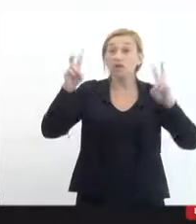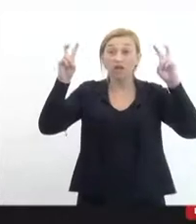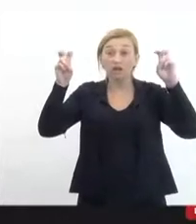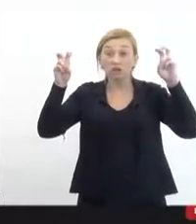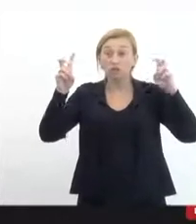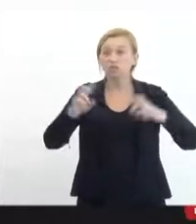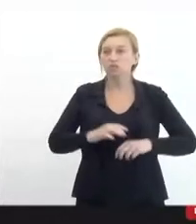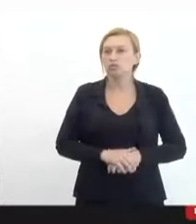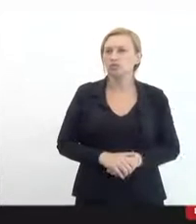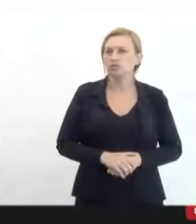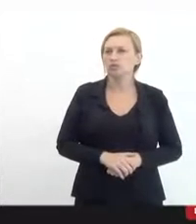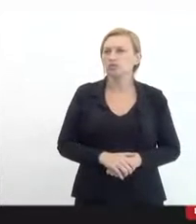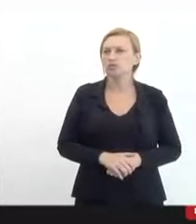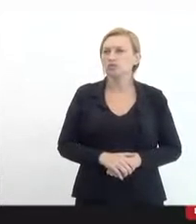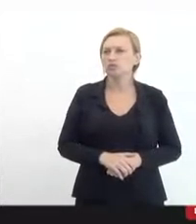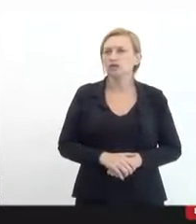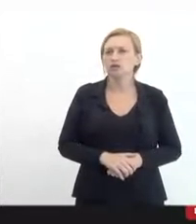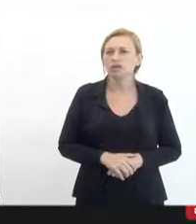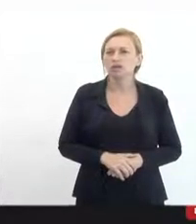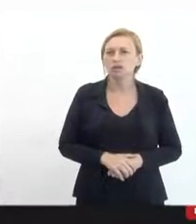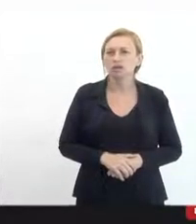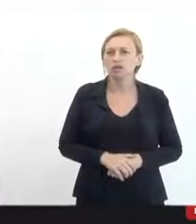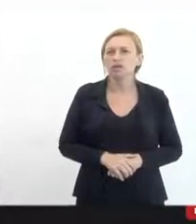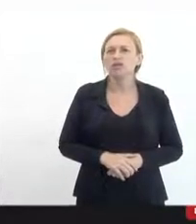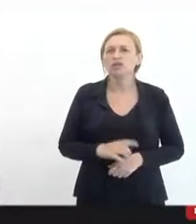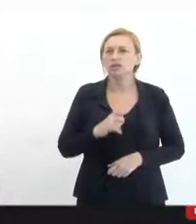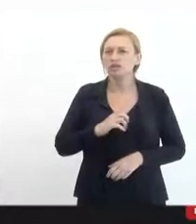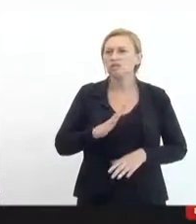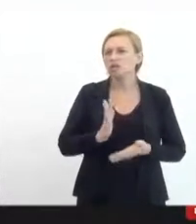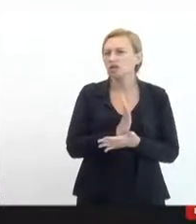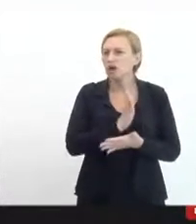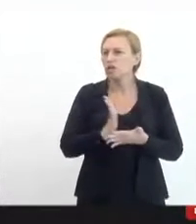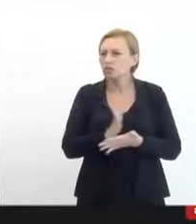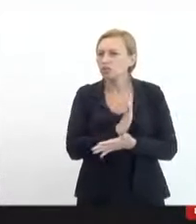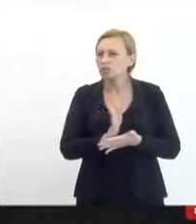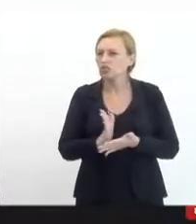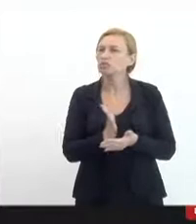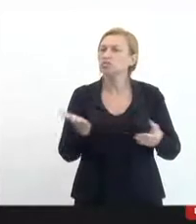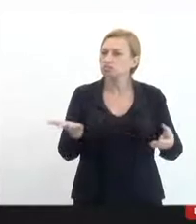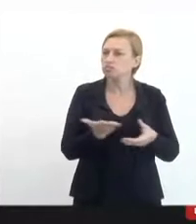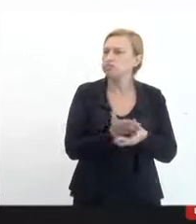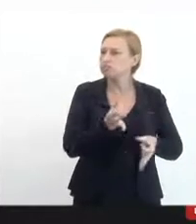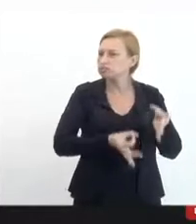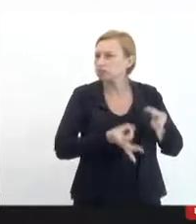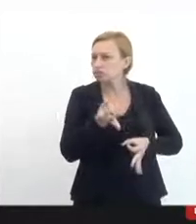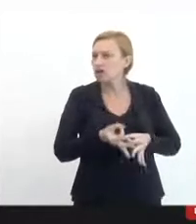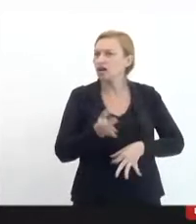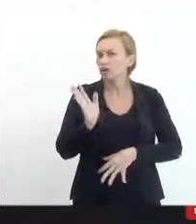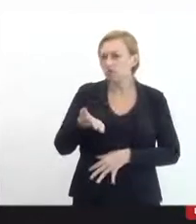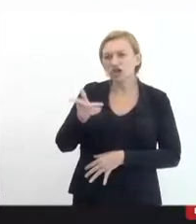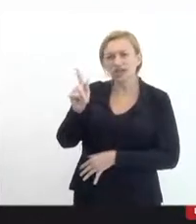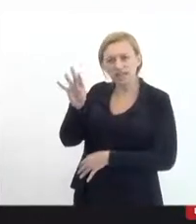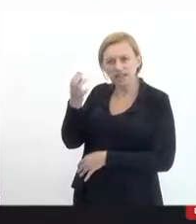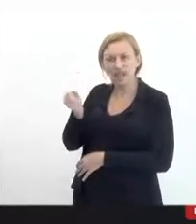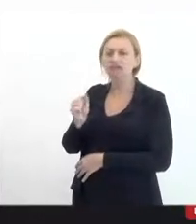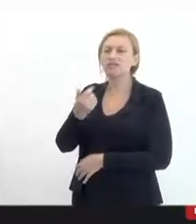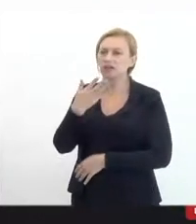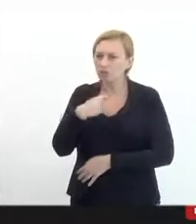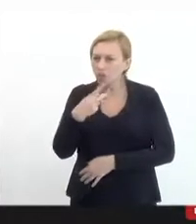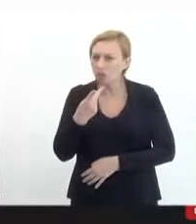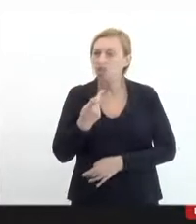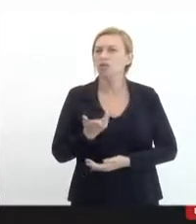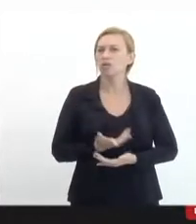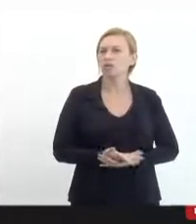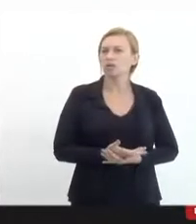LGNC 5+, a gente tem alguns processos no tribunal, né, como o Gadelha bem falou. A gente tem obtido decisões